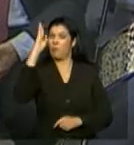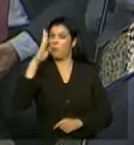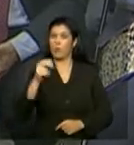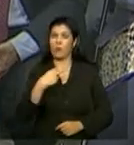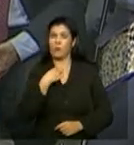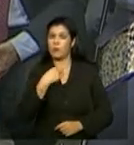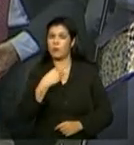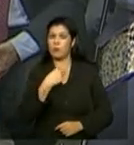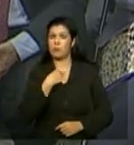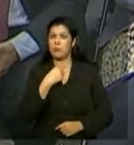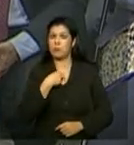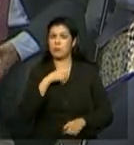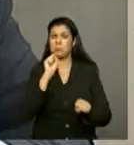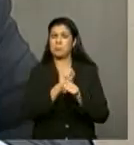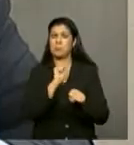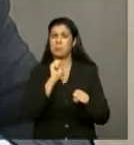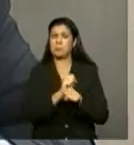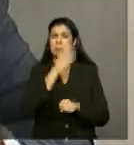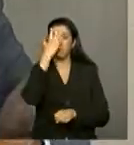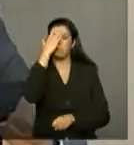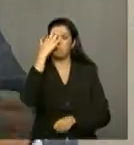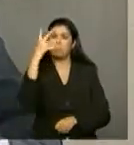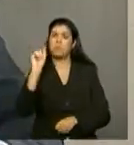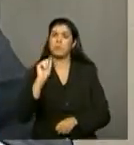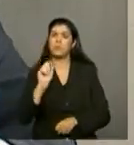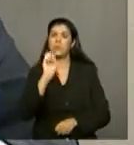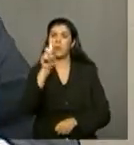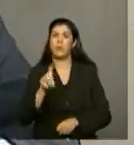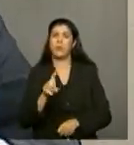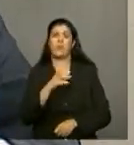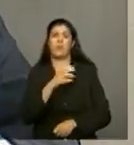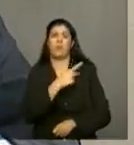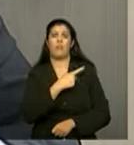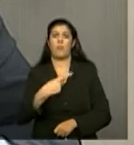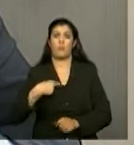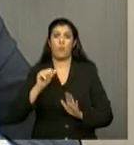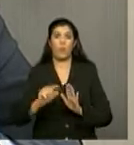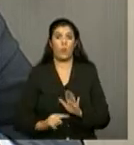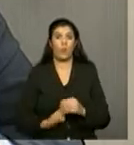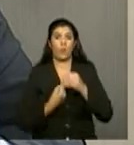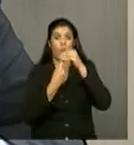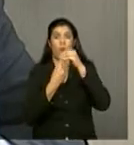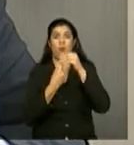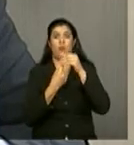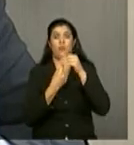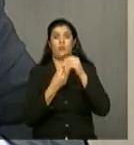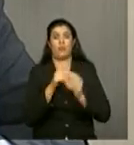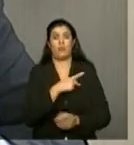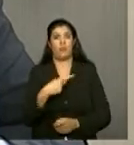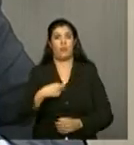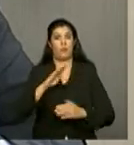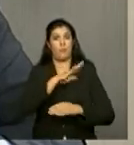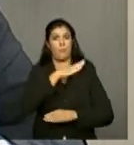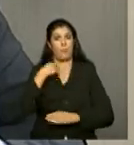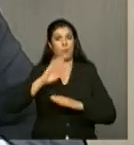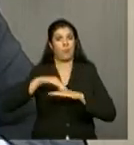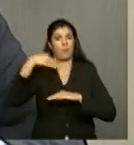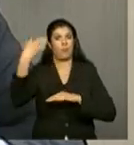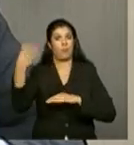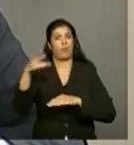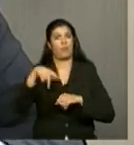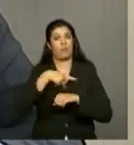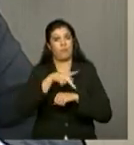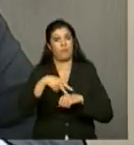podia pairar sobre seu ex presidente da república aliás o único presidente da república que morre no exílio desde